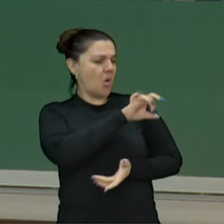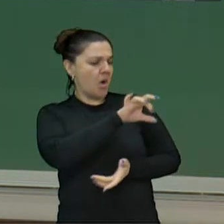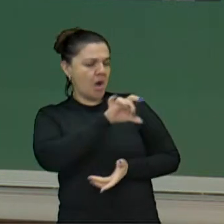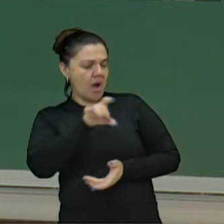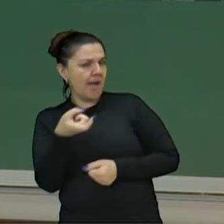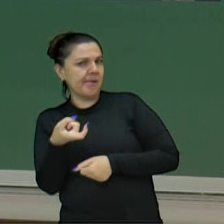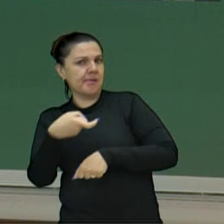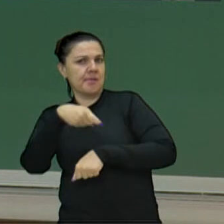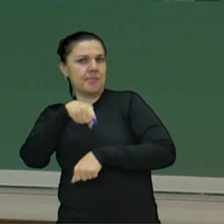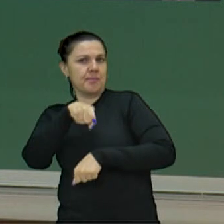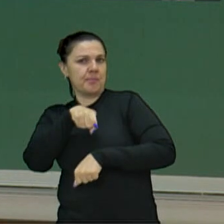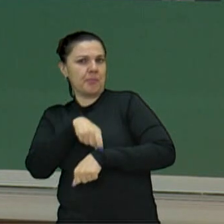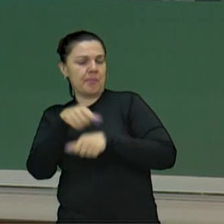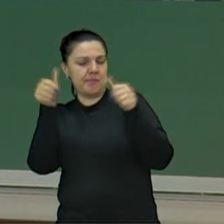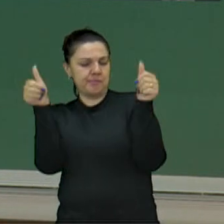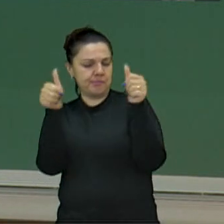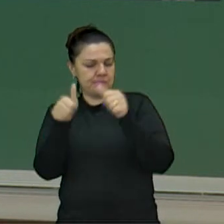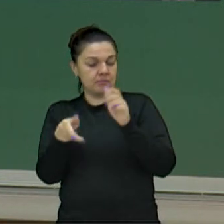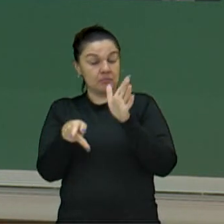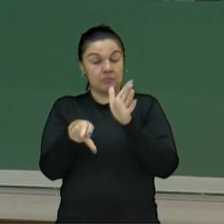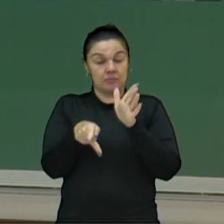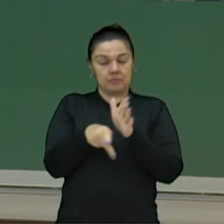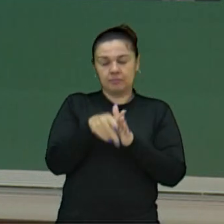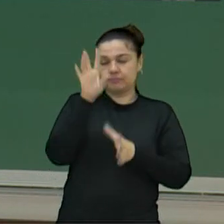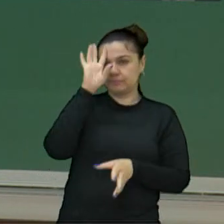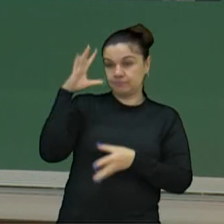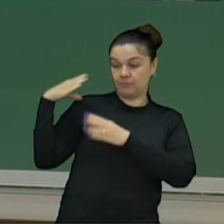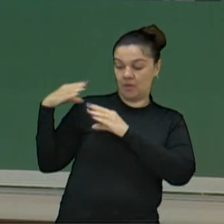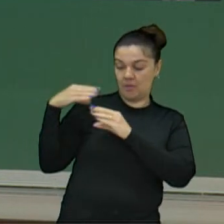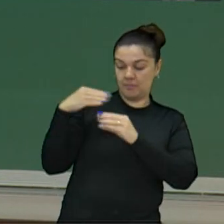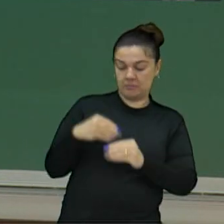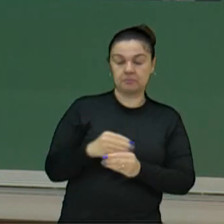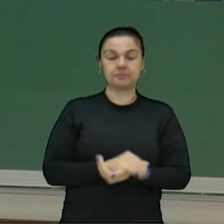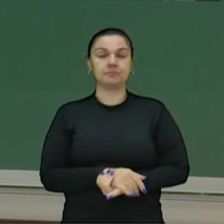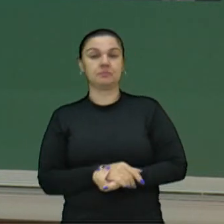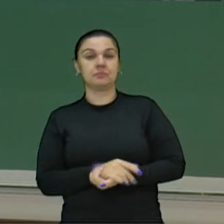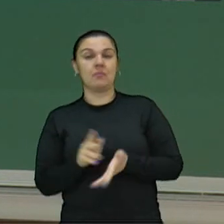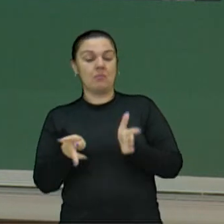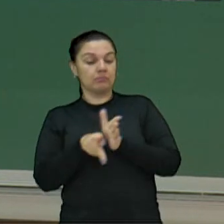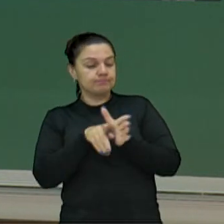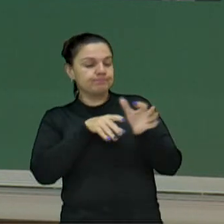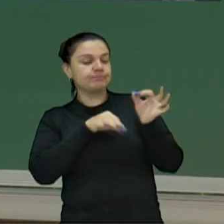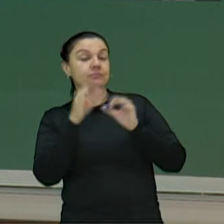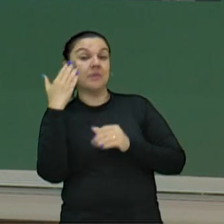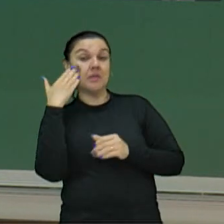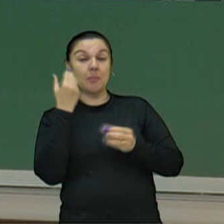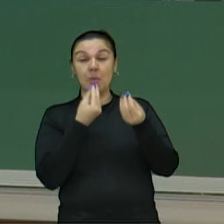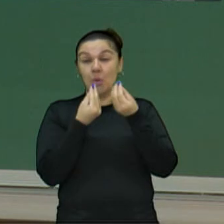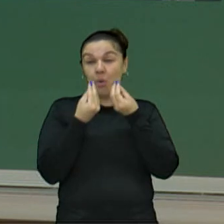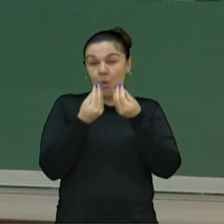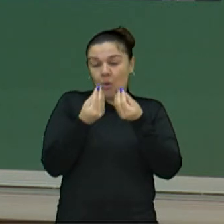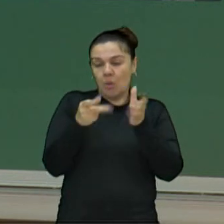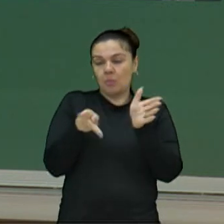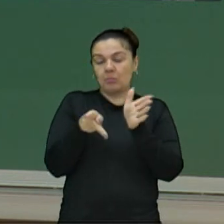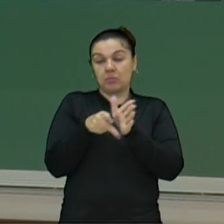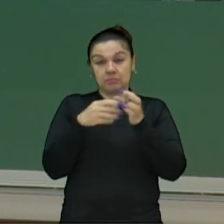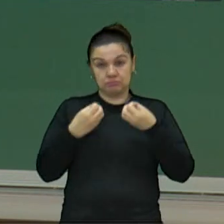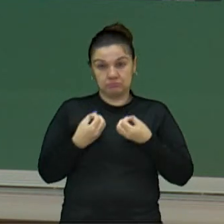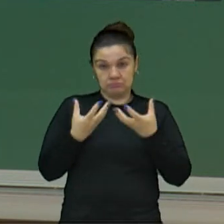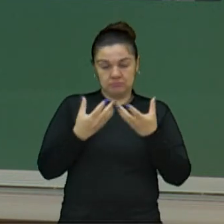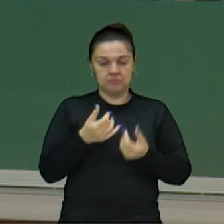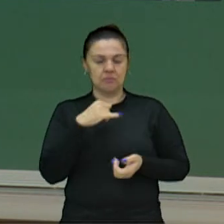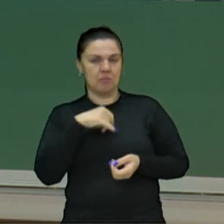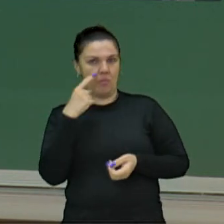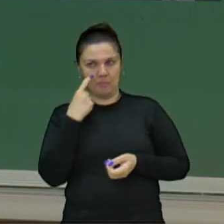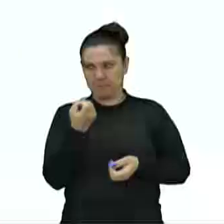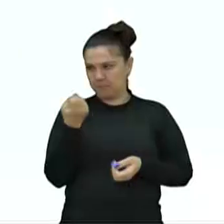sua estrutura específica de conhecimento, a sua estrutura específica de saberes que está por trás dos discursos. Olha